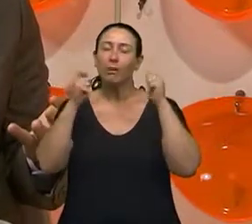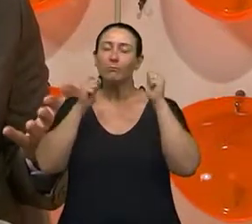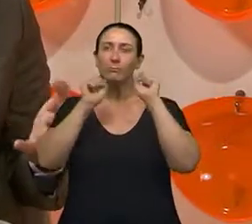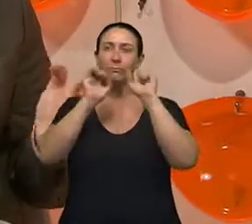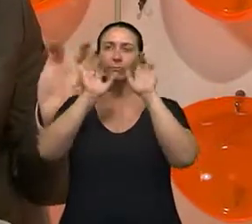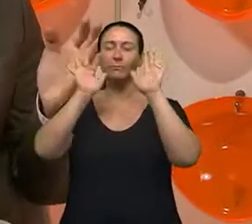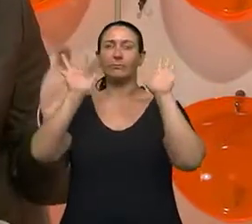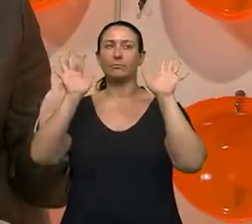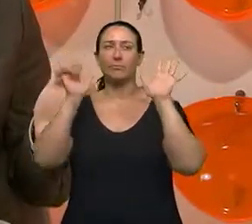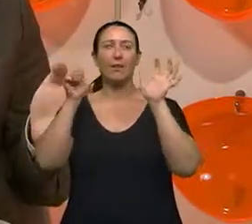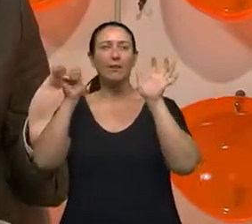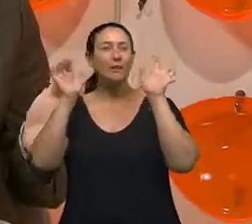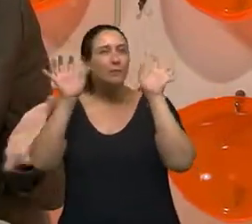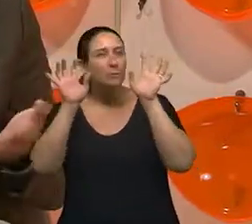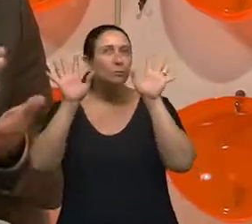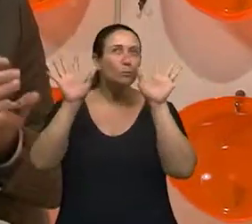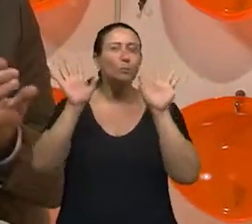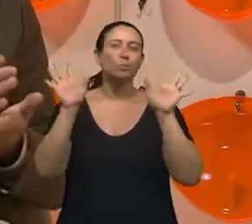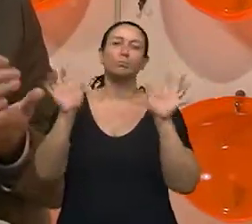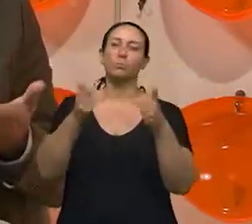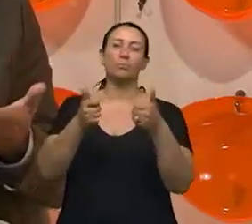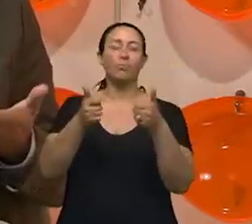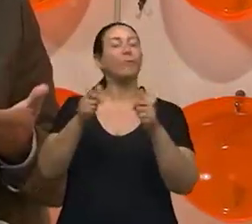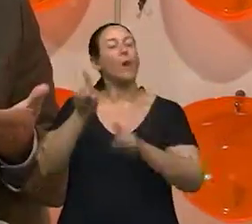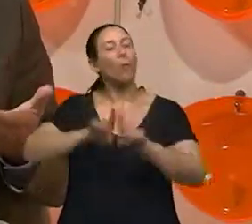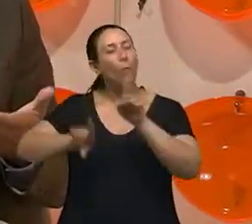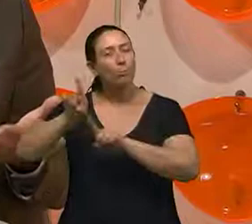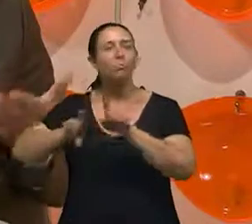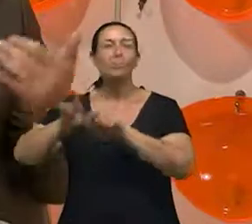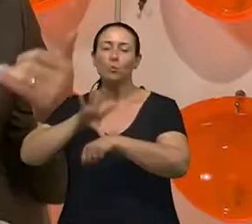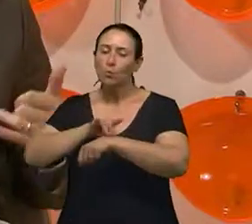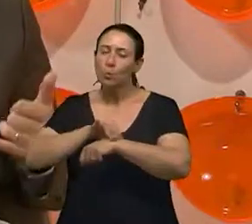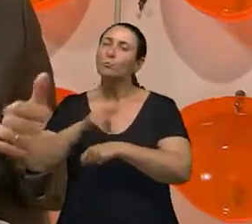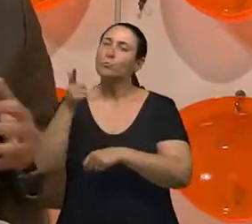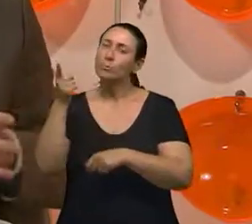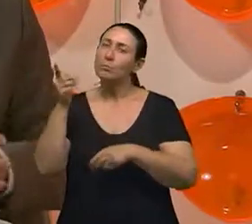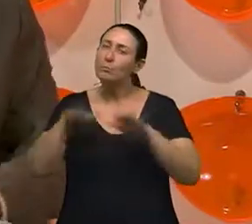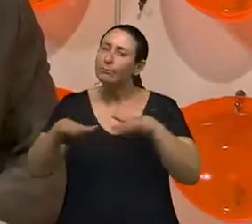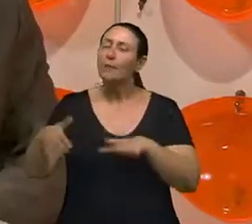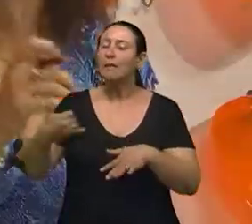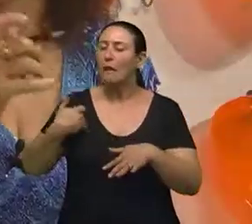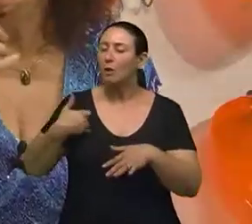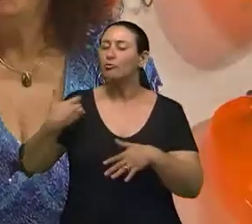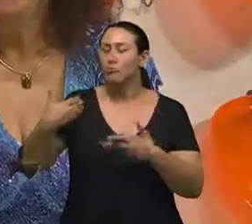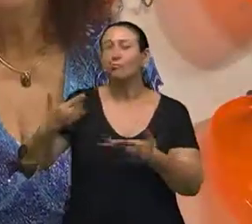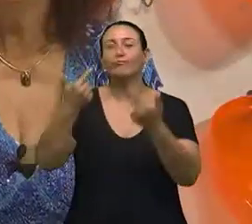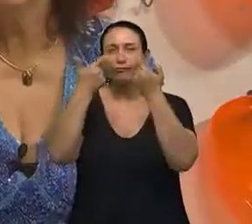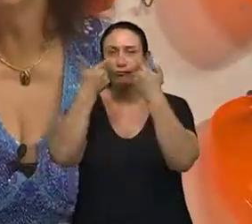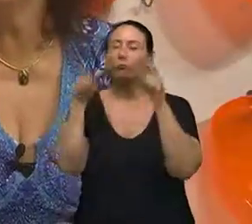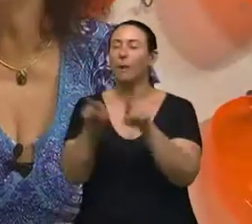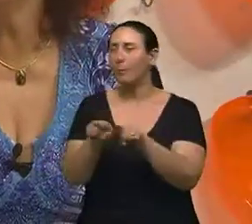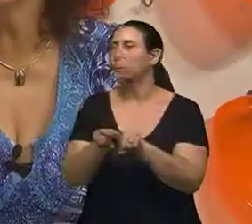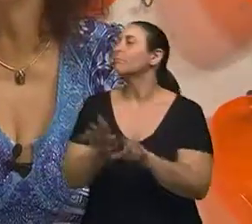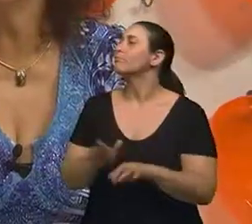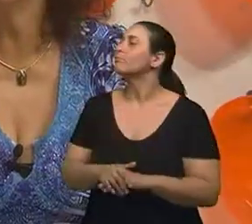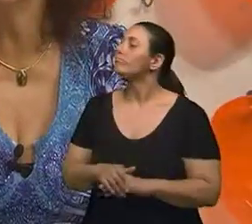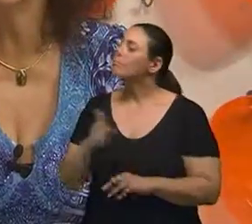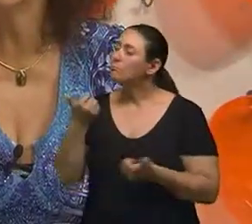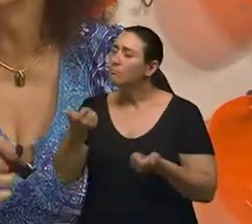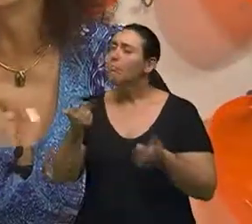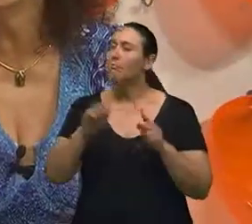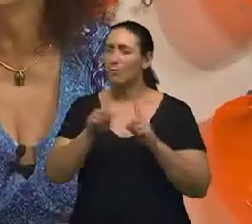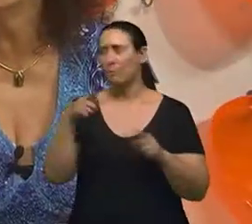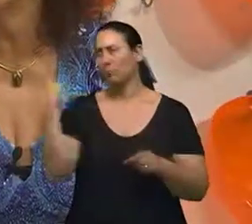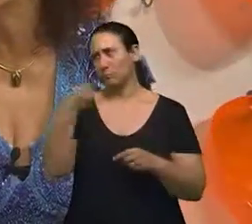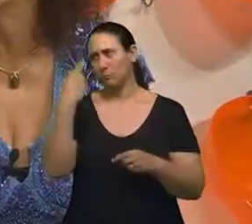bastante adequado. Uhum. Então, existem doenças que cursam com o passar da idade também na visão. Mas muito, e a gente sabe que a